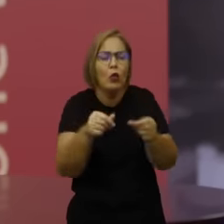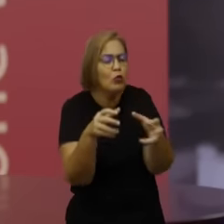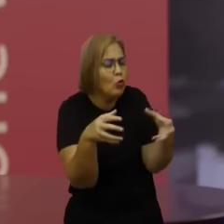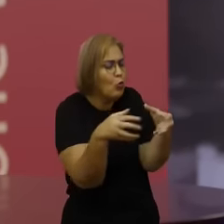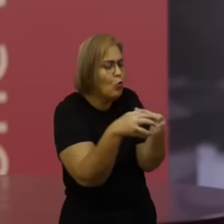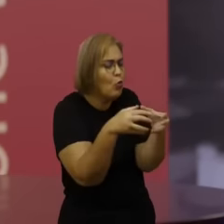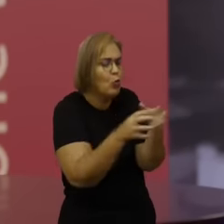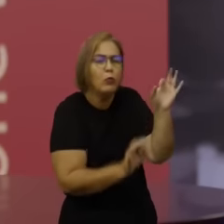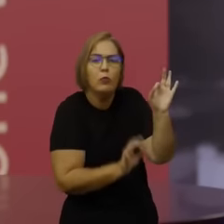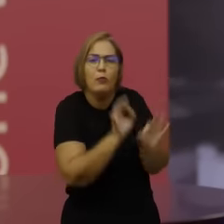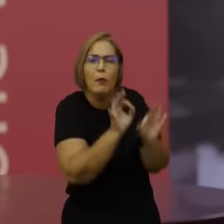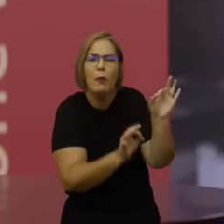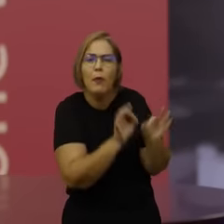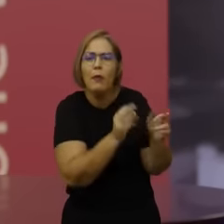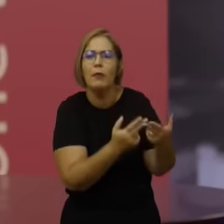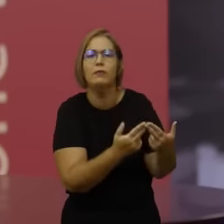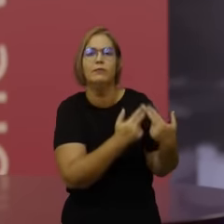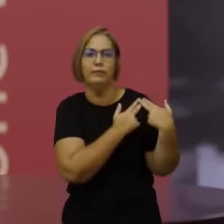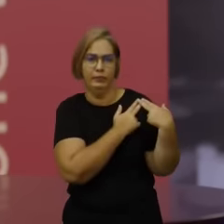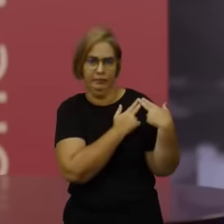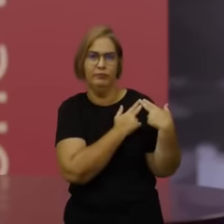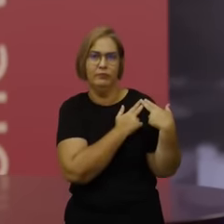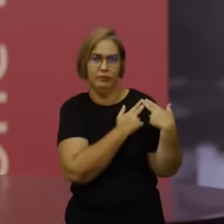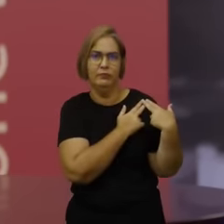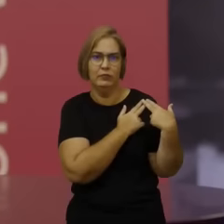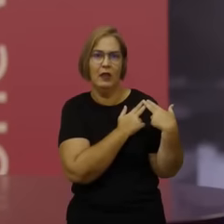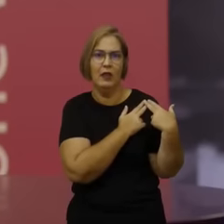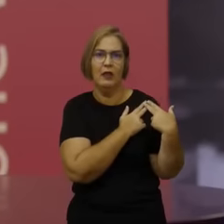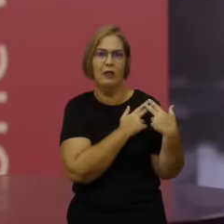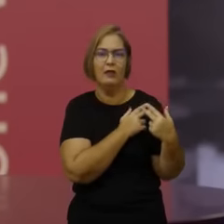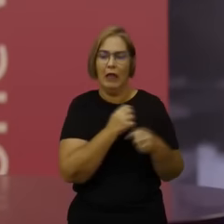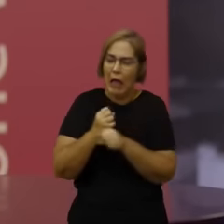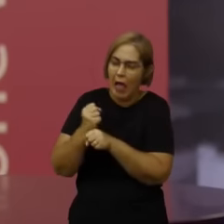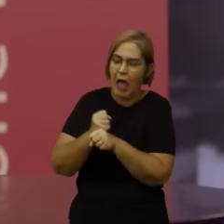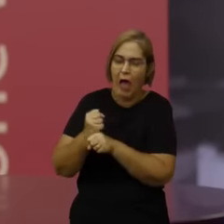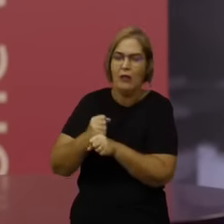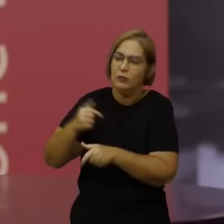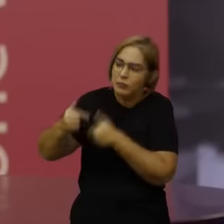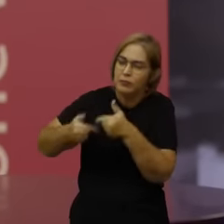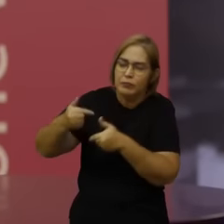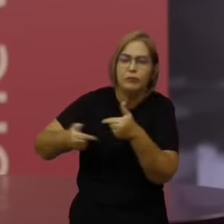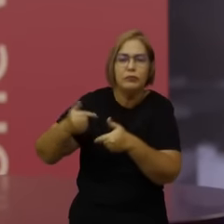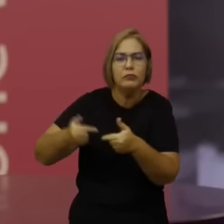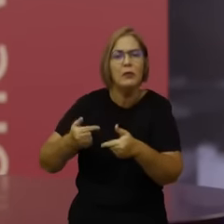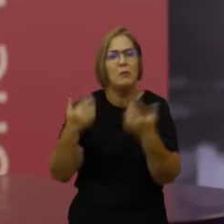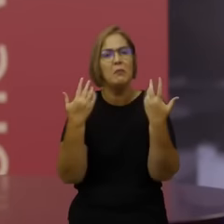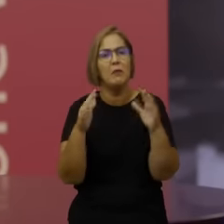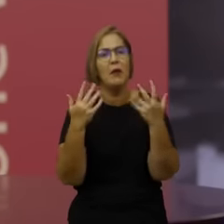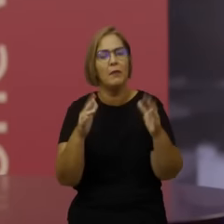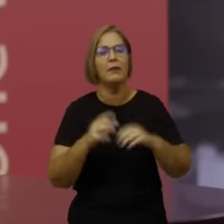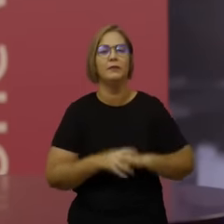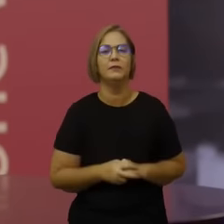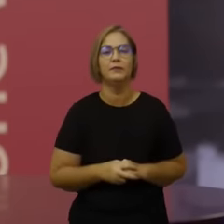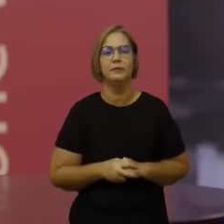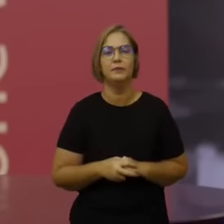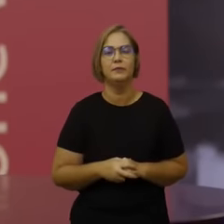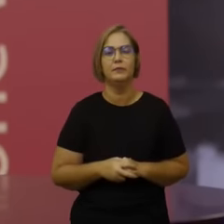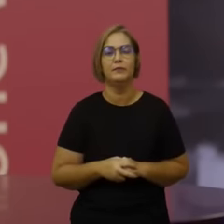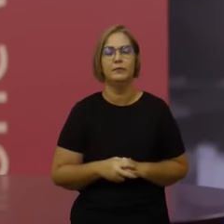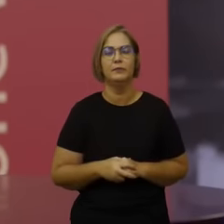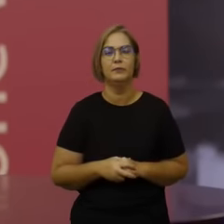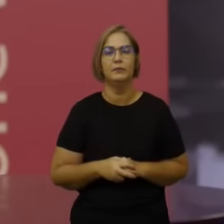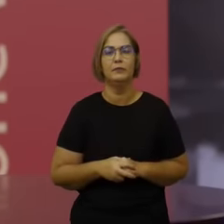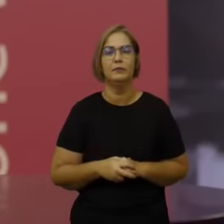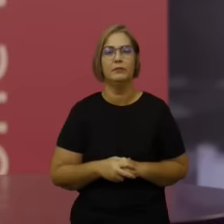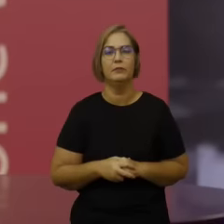trabalhou, as equipes, né, que trabalharam ao longo desses anos, eh, neste neste programa. Bem,